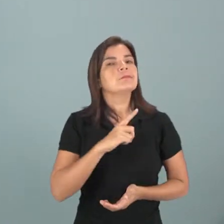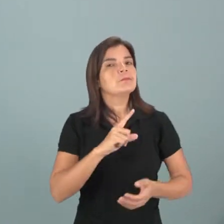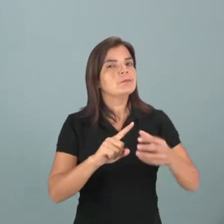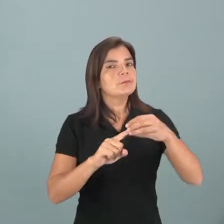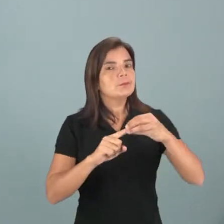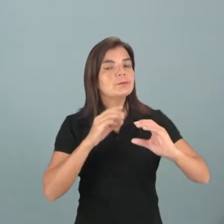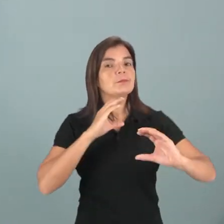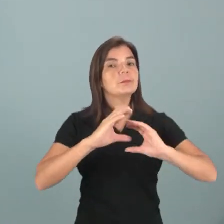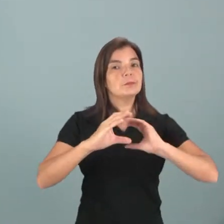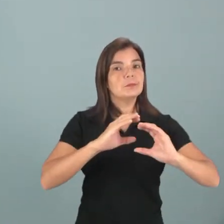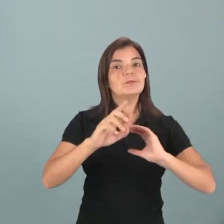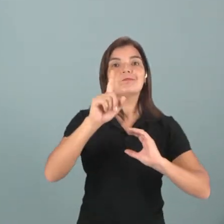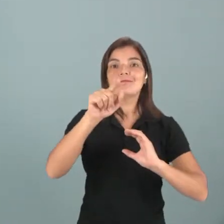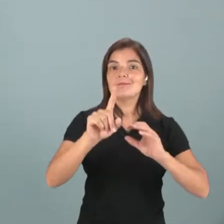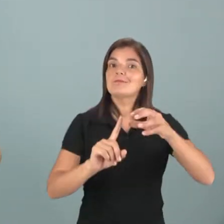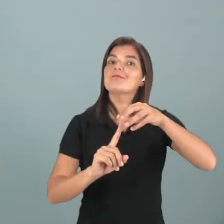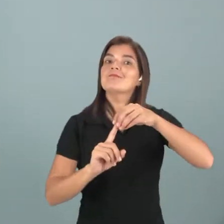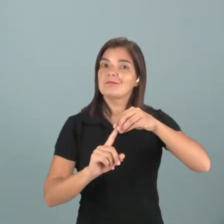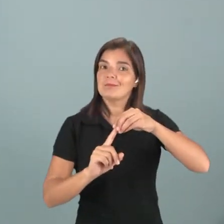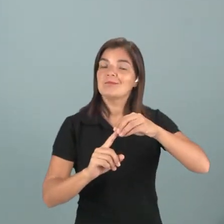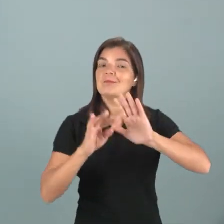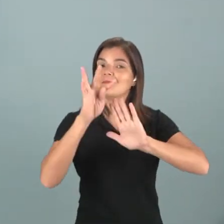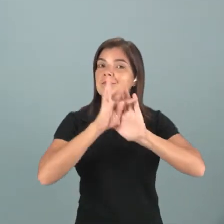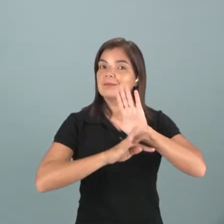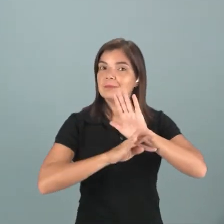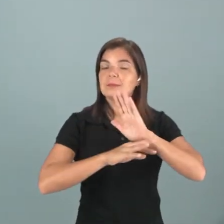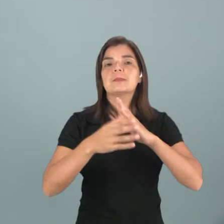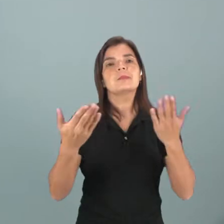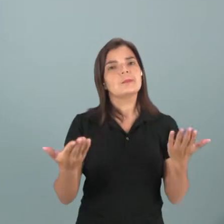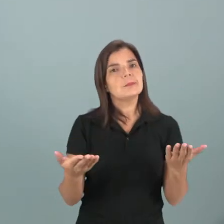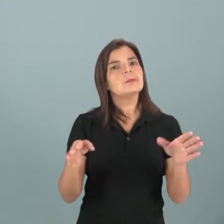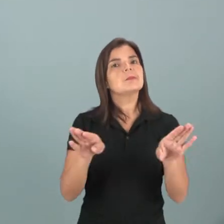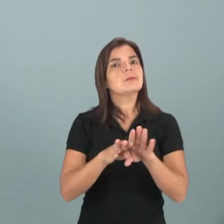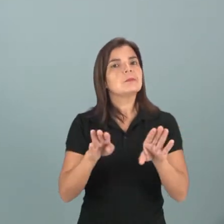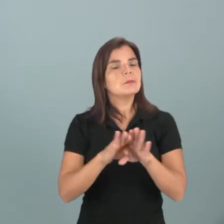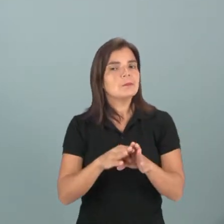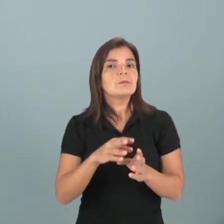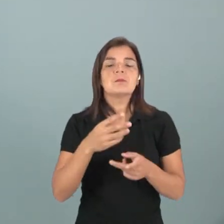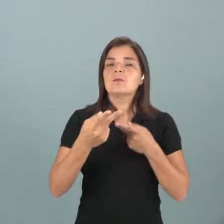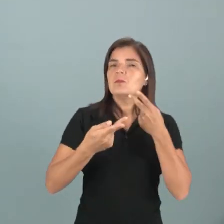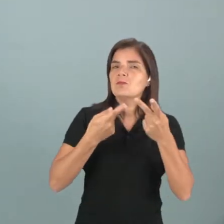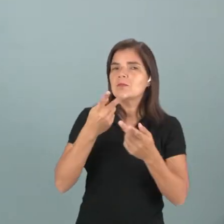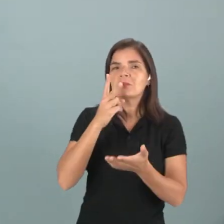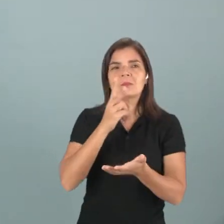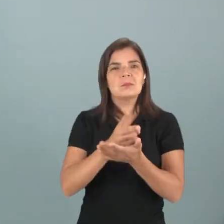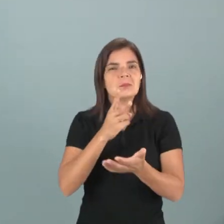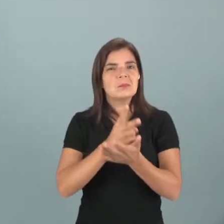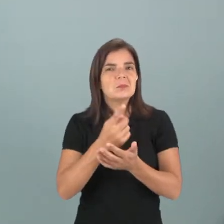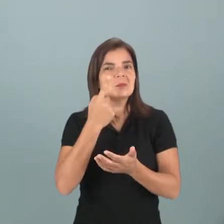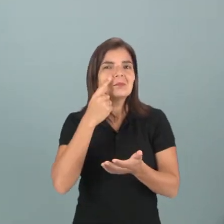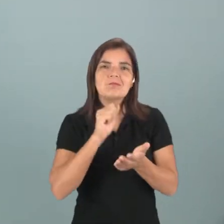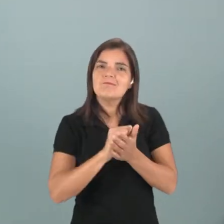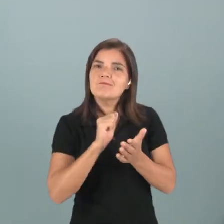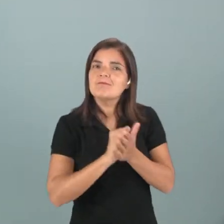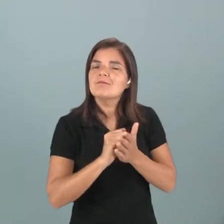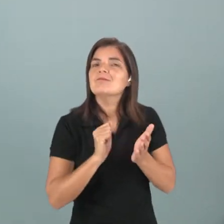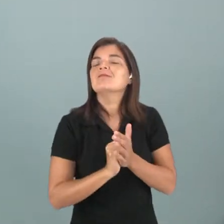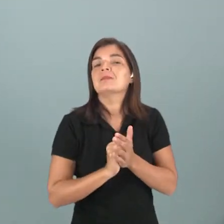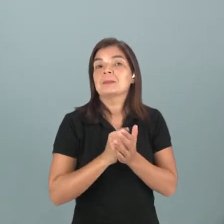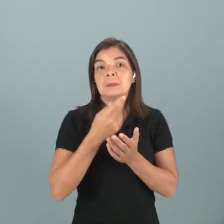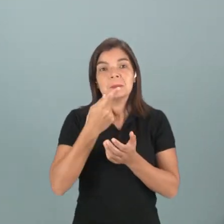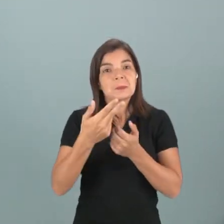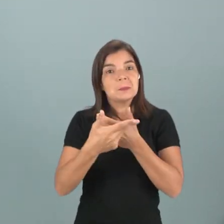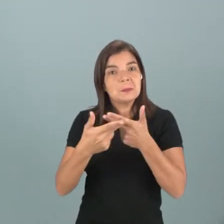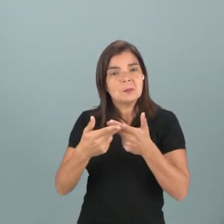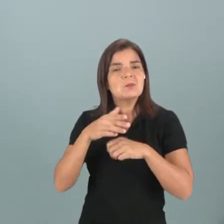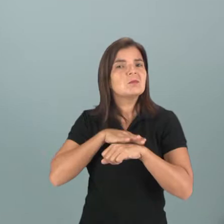intenção comunicativa é o objetivo do texto. Até mesmo na fala, todas as vezes que você reproduz, que você fala algo, que